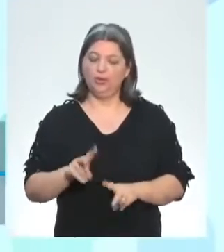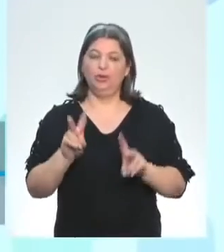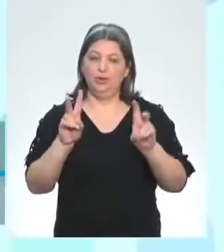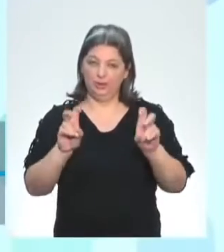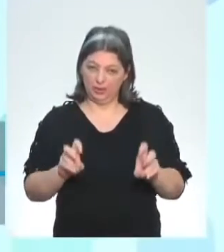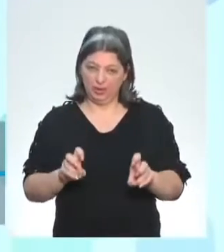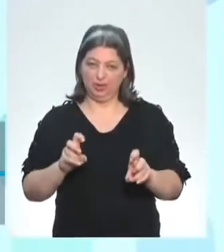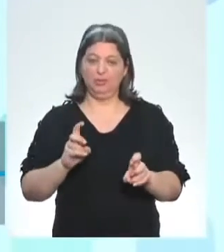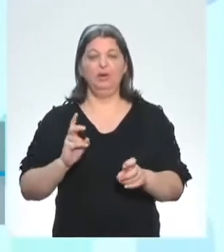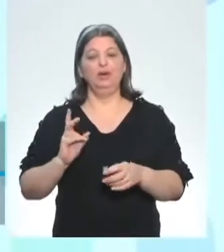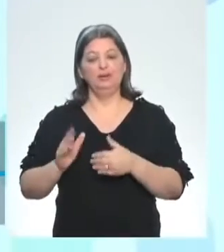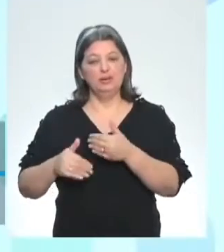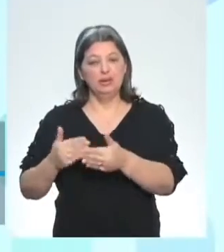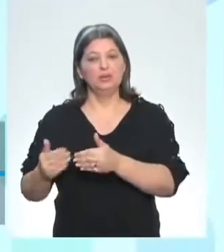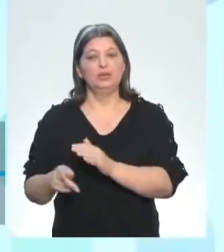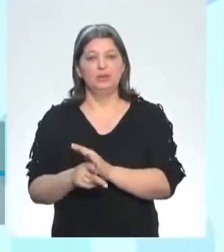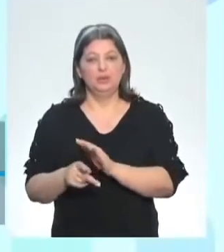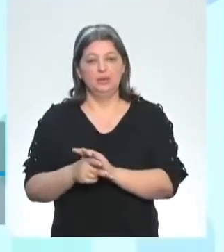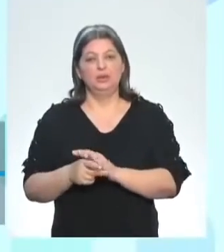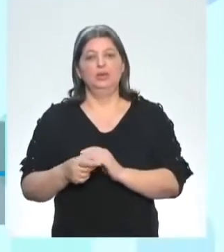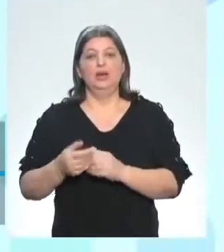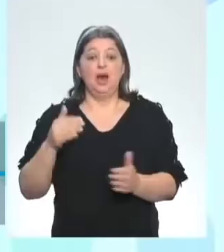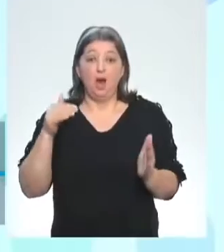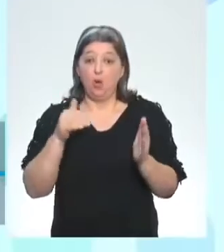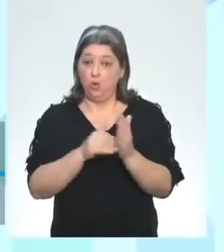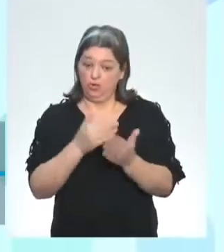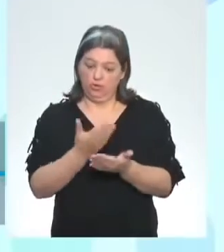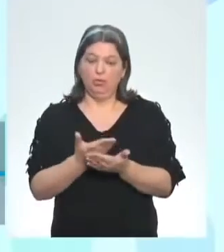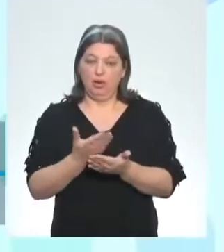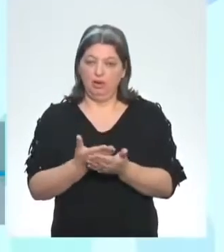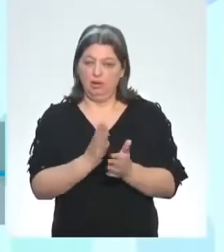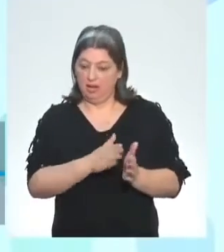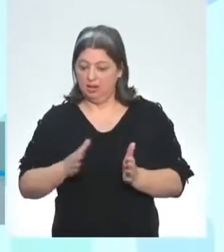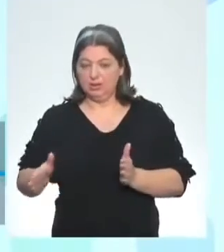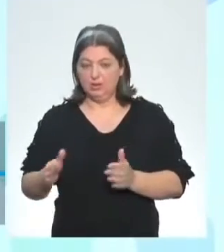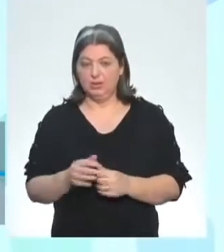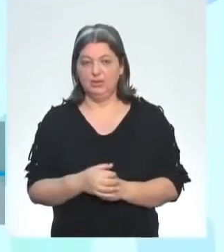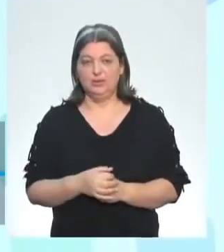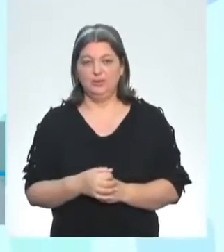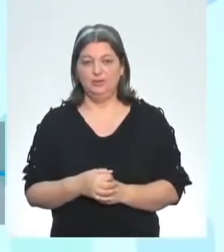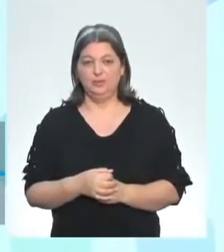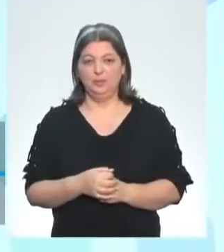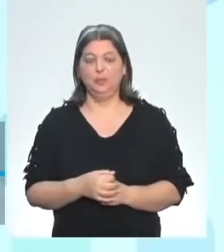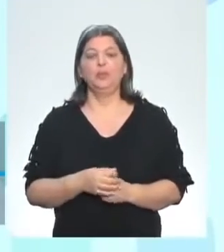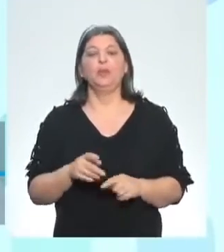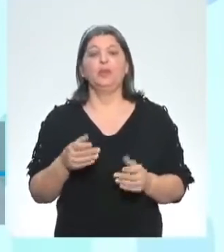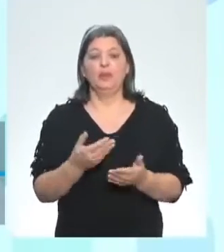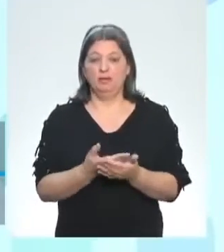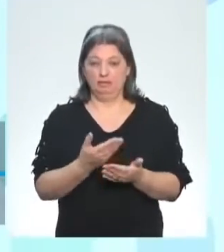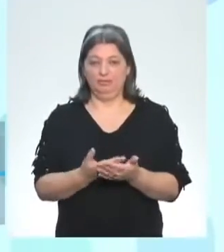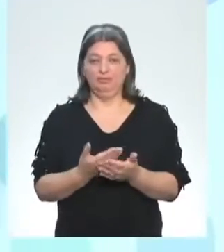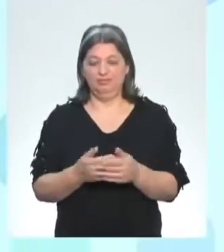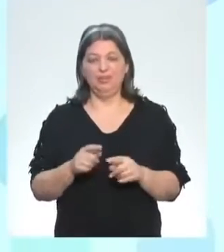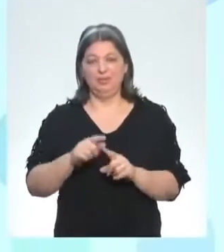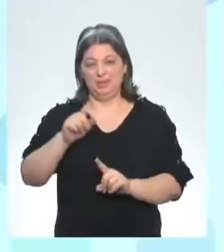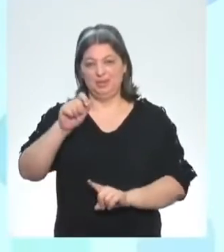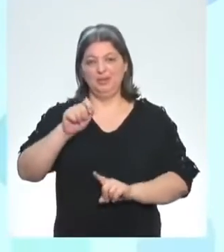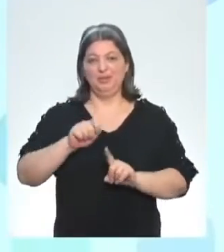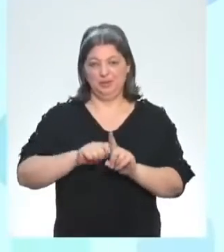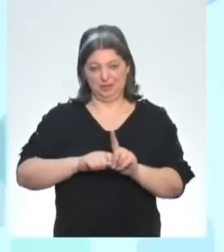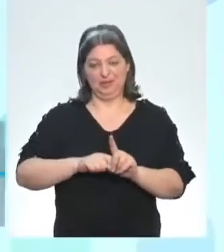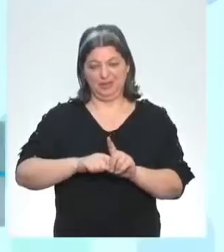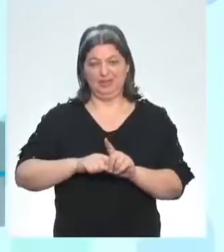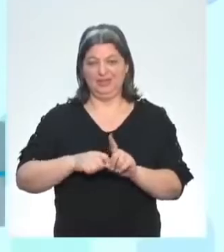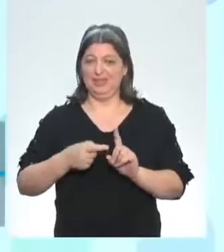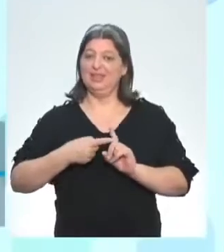de atividades 4, a nossa última aula, né, da sequência, nossa última aula do Aprender Sempre e também do mês e da semana,